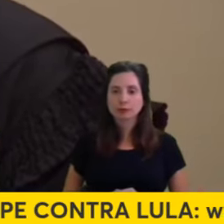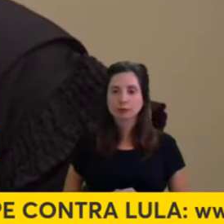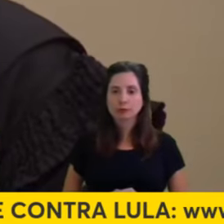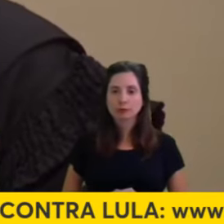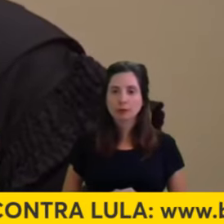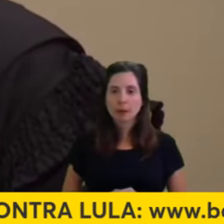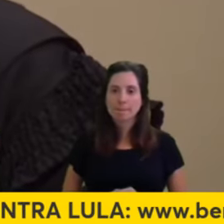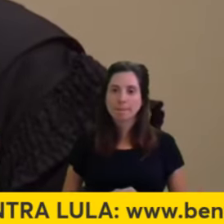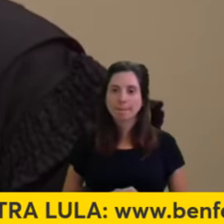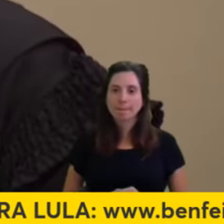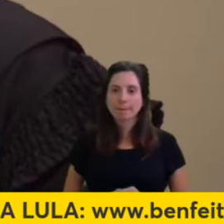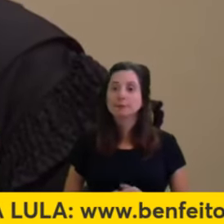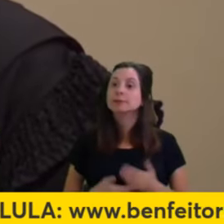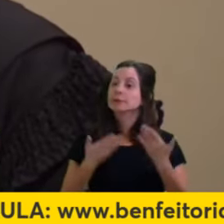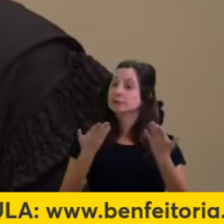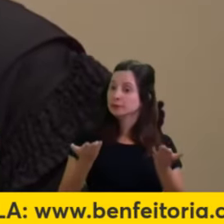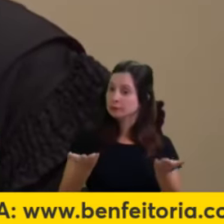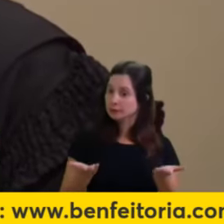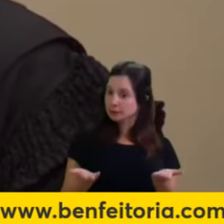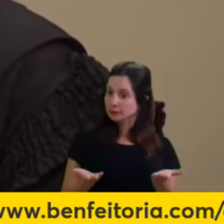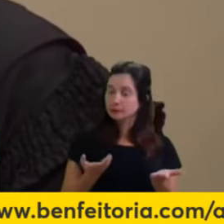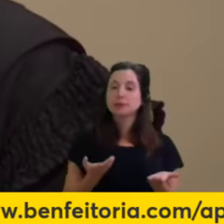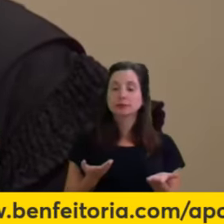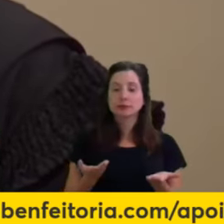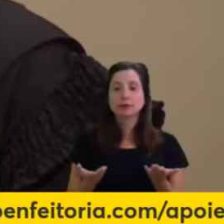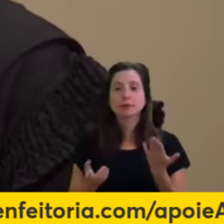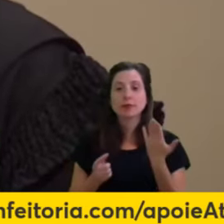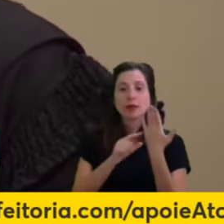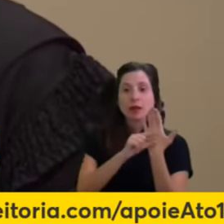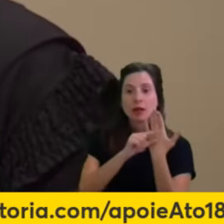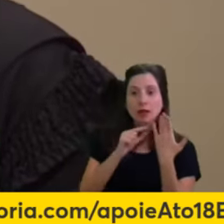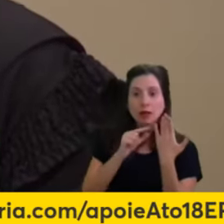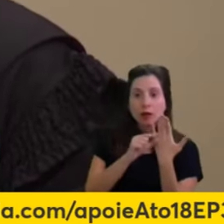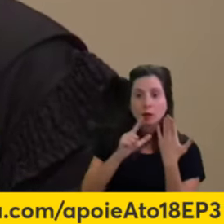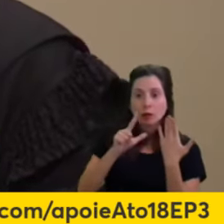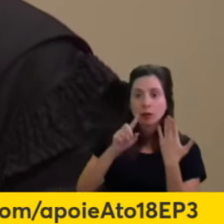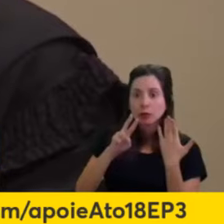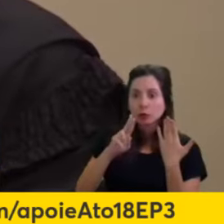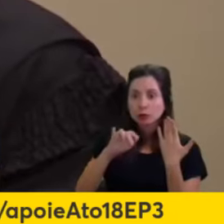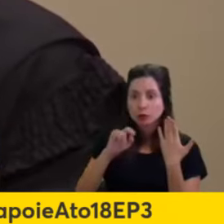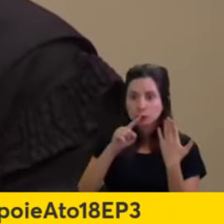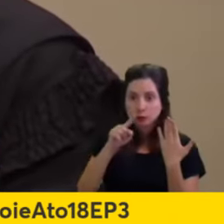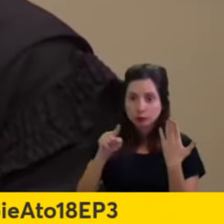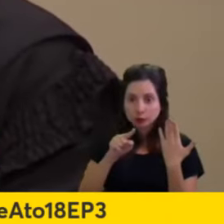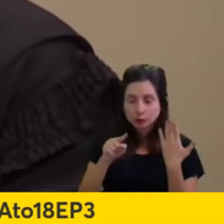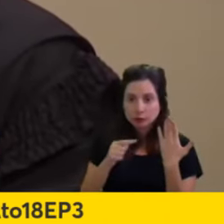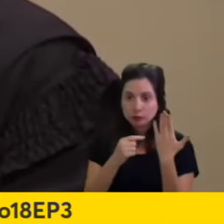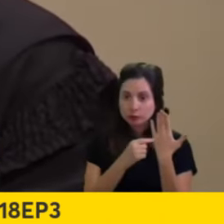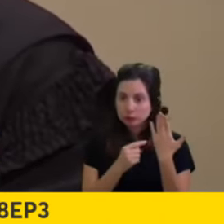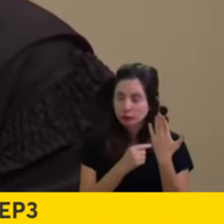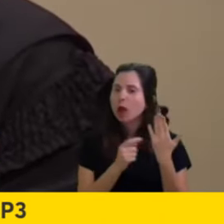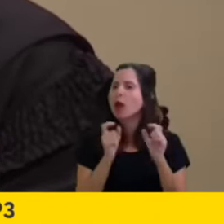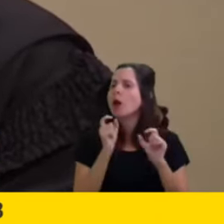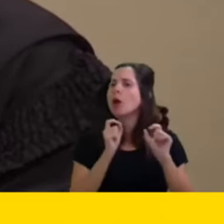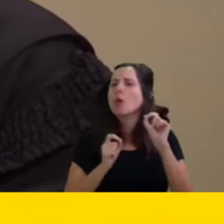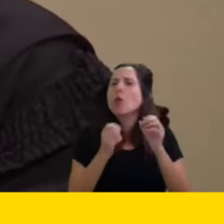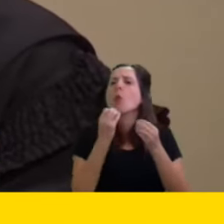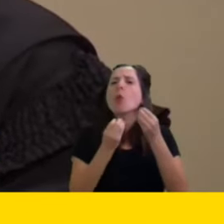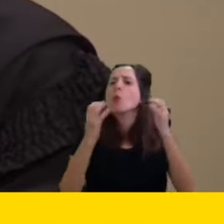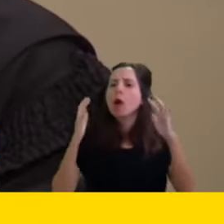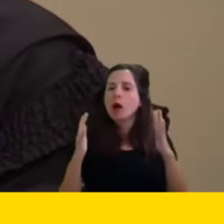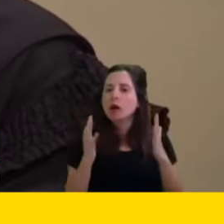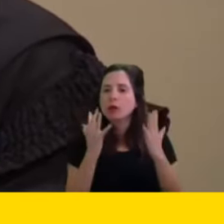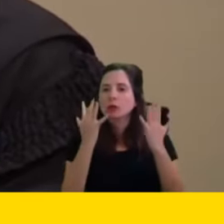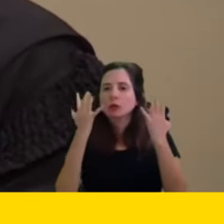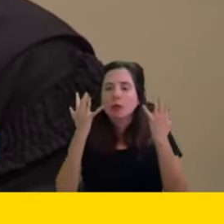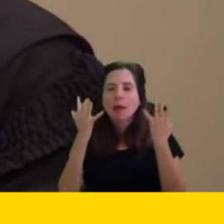Justiça citando a obra de luí Guilherme Marinoni a simulação ocorre quando aparentar